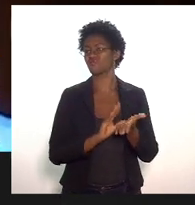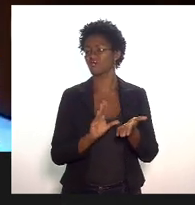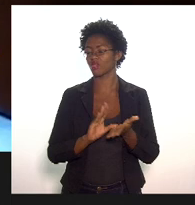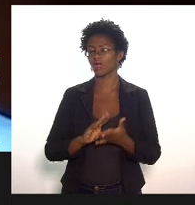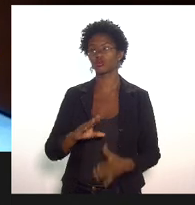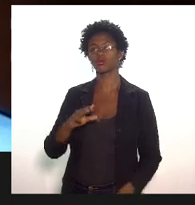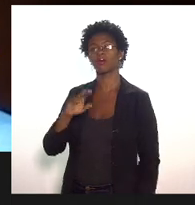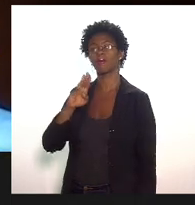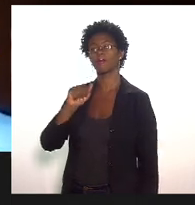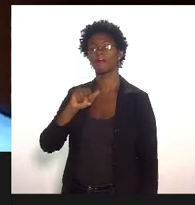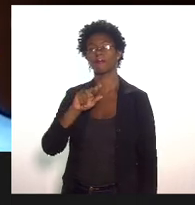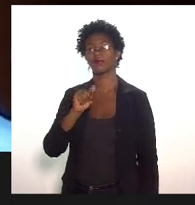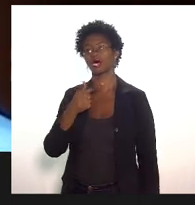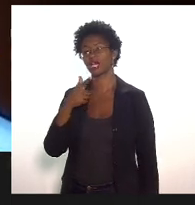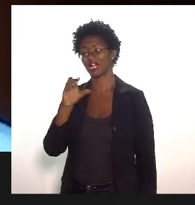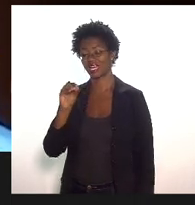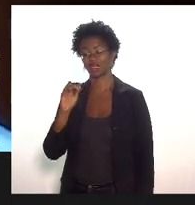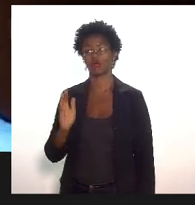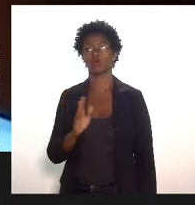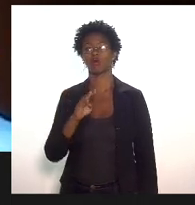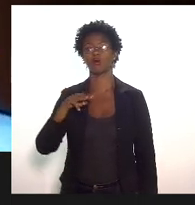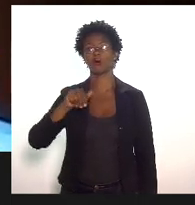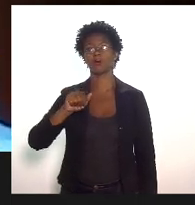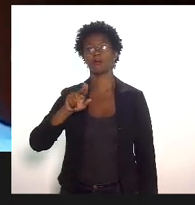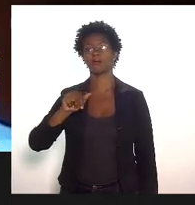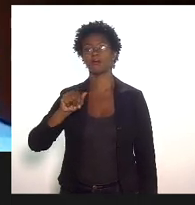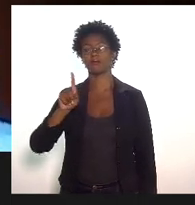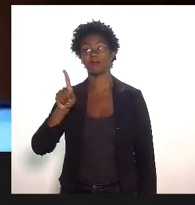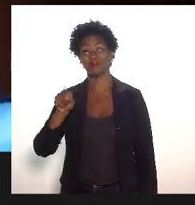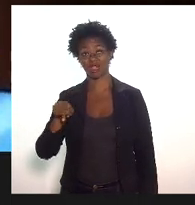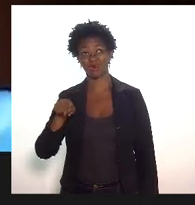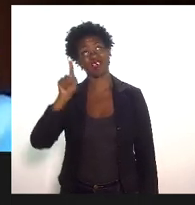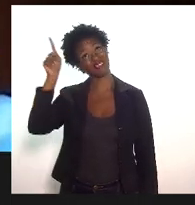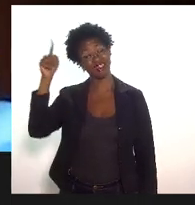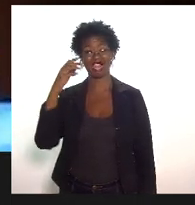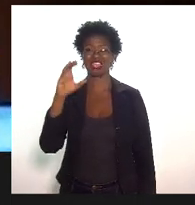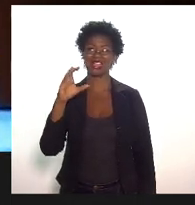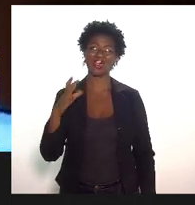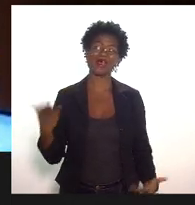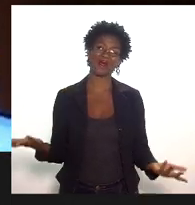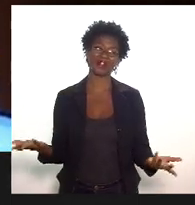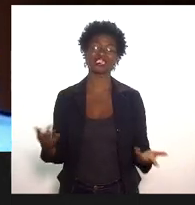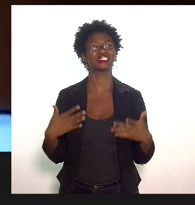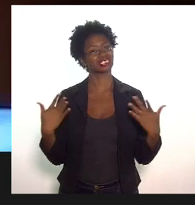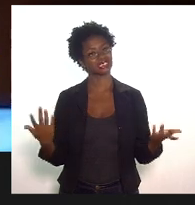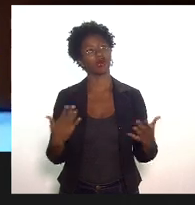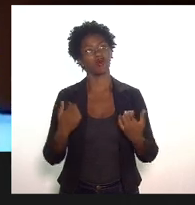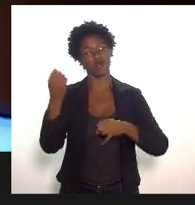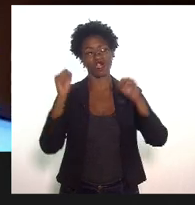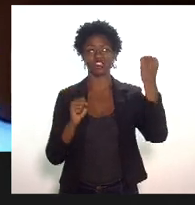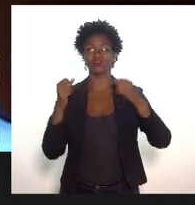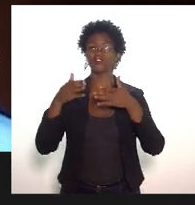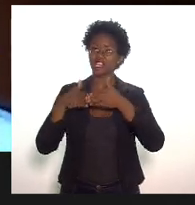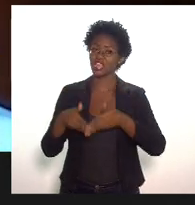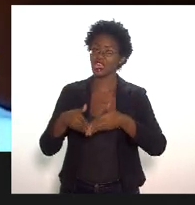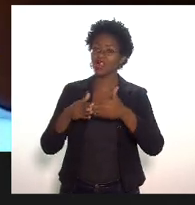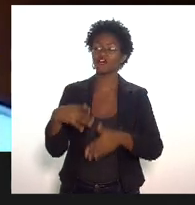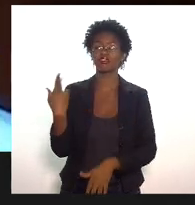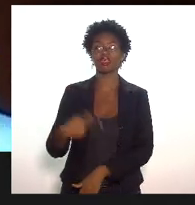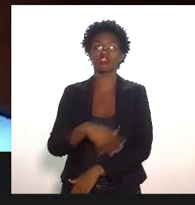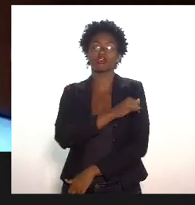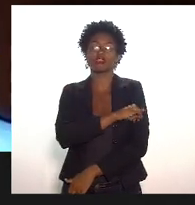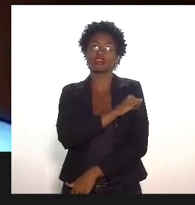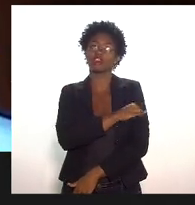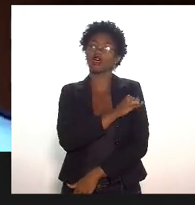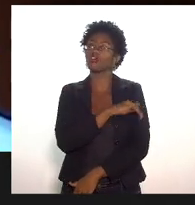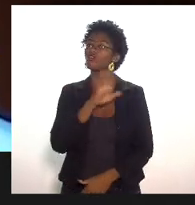os primórdios da indústria naval brasileira e fluminense. E esta indústria naval aqui do Rio de Janeiro já chegou